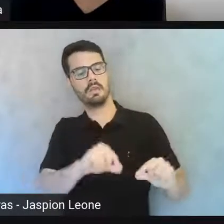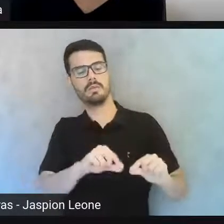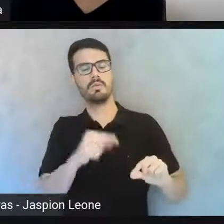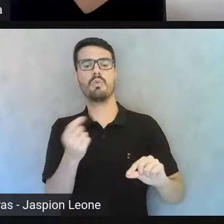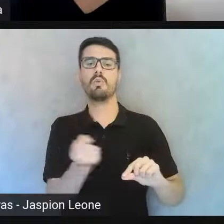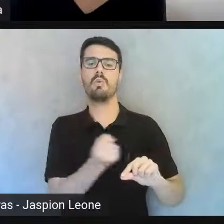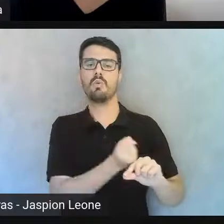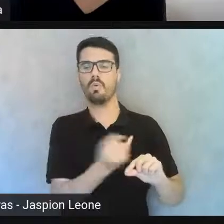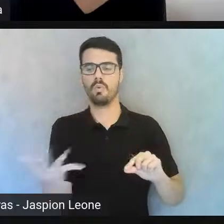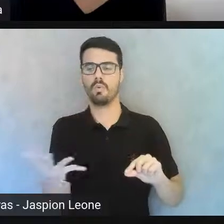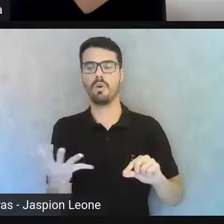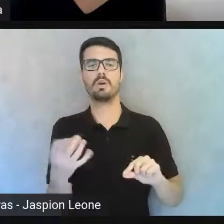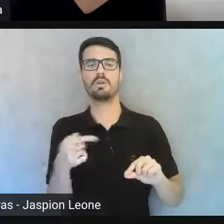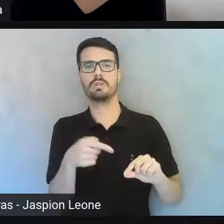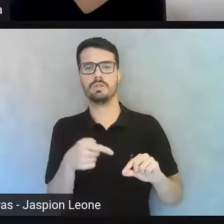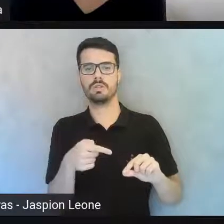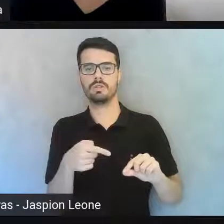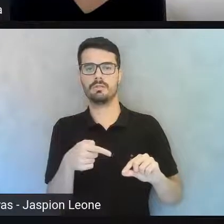quantitativa,